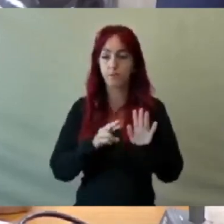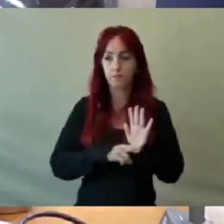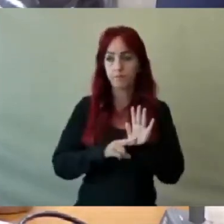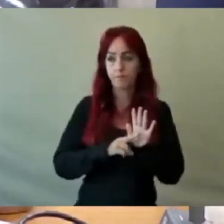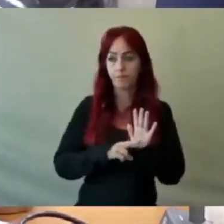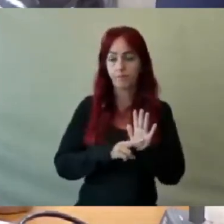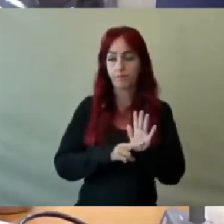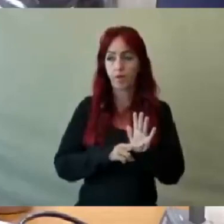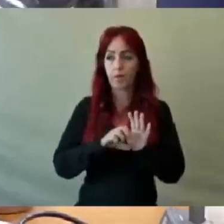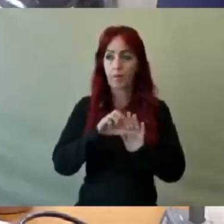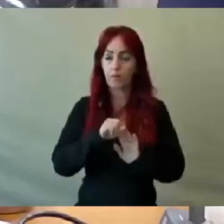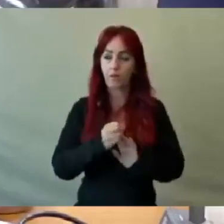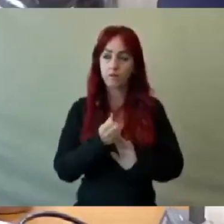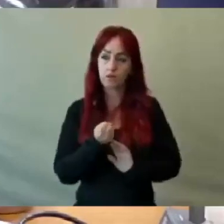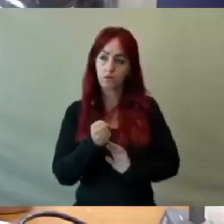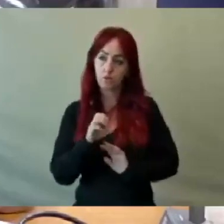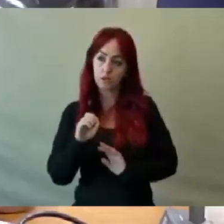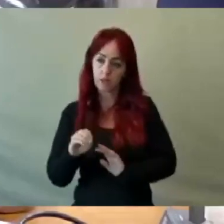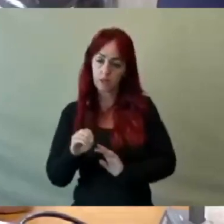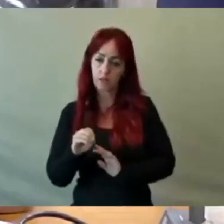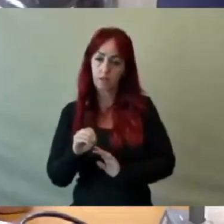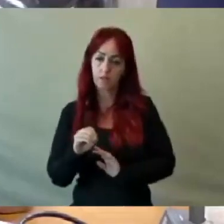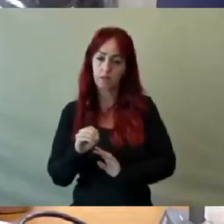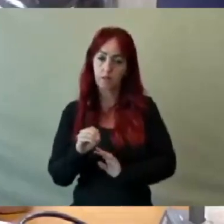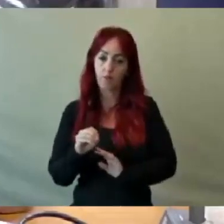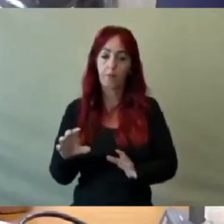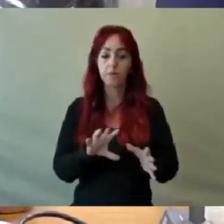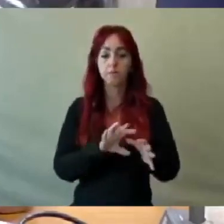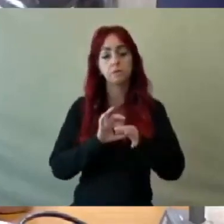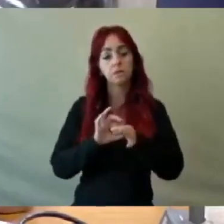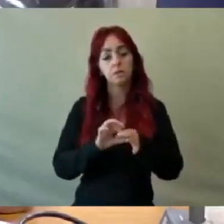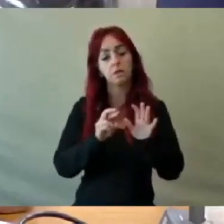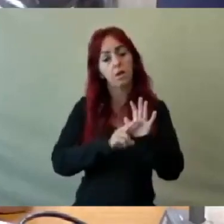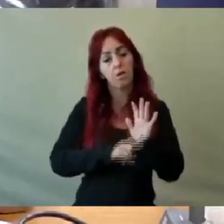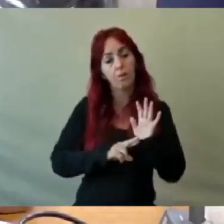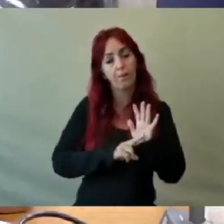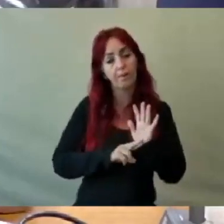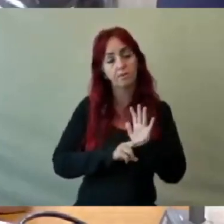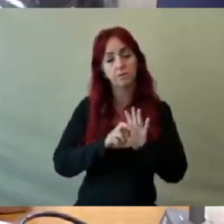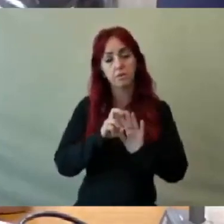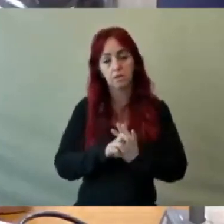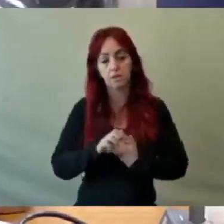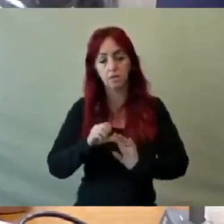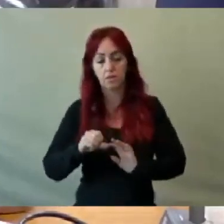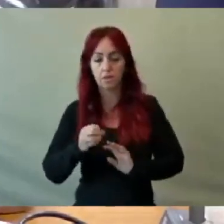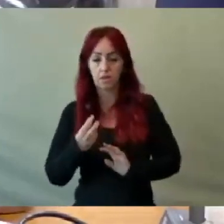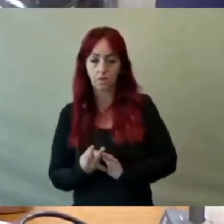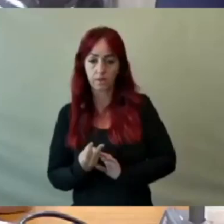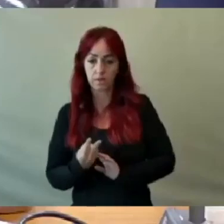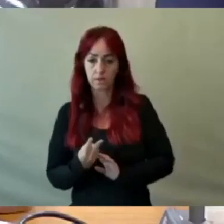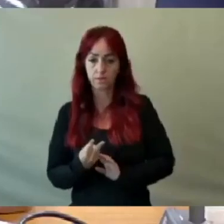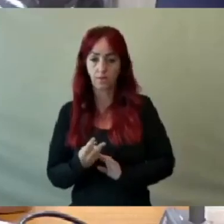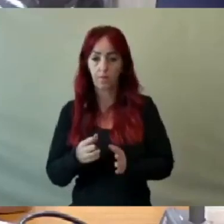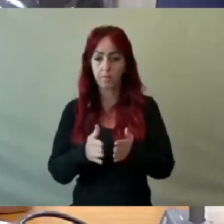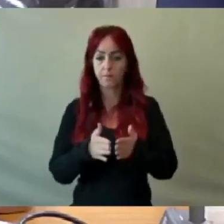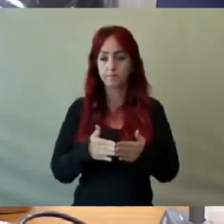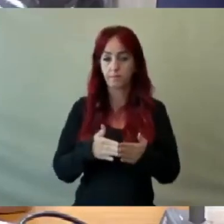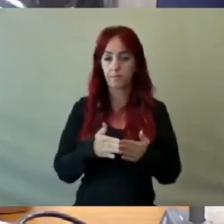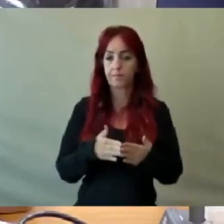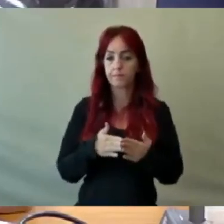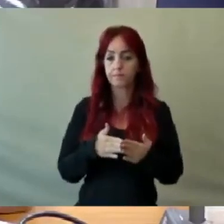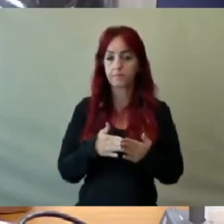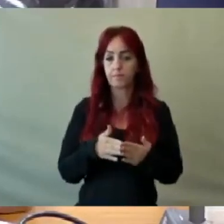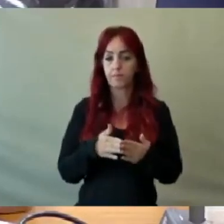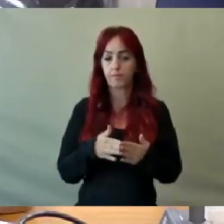turno único. Vinculado ao requerimento de comissão 592-2024. Solicitação, a solicitação de elaboração de